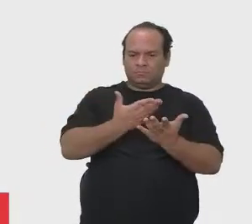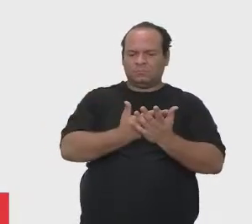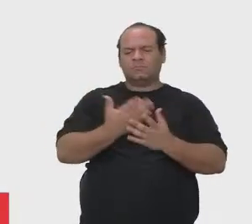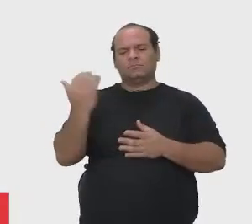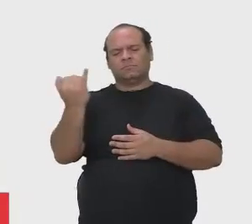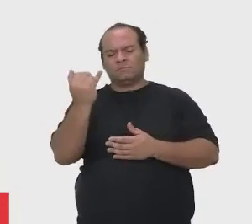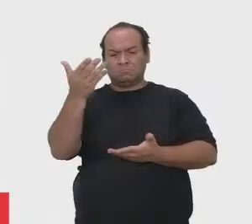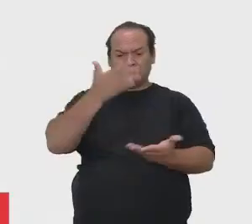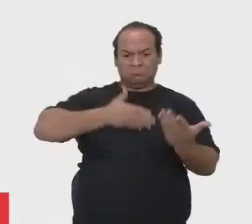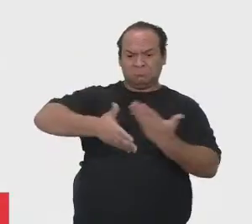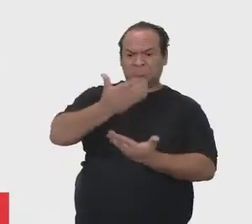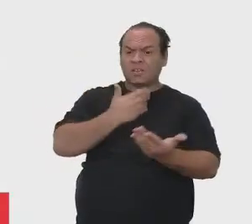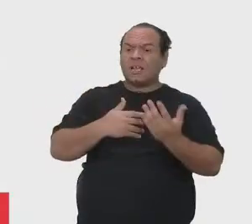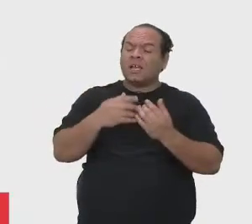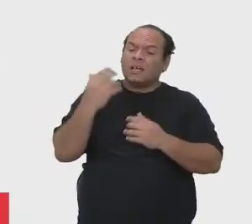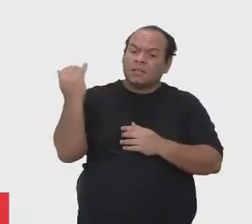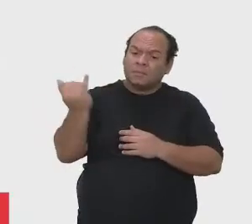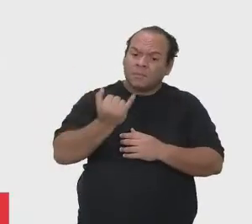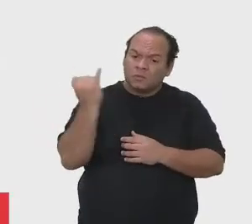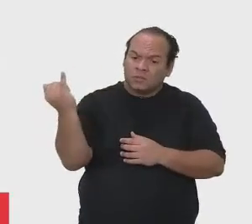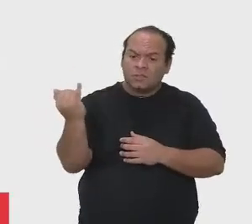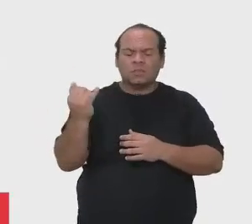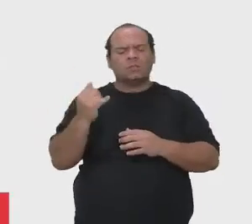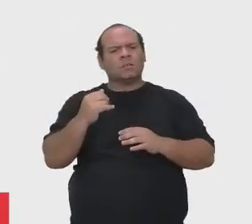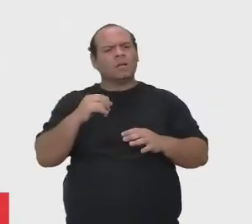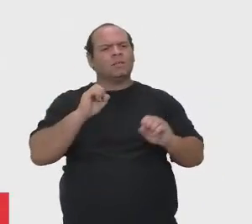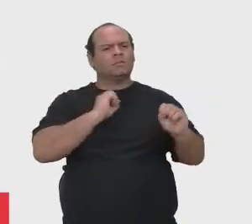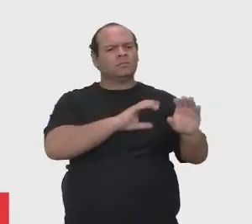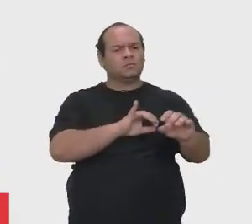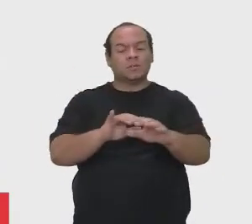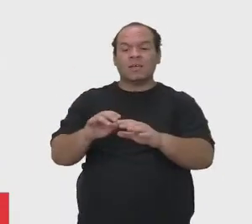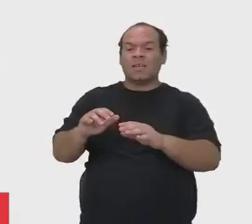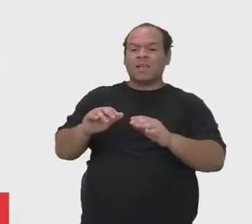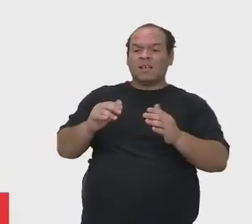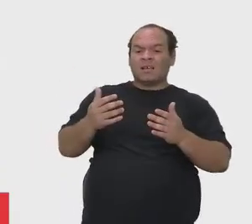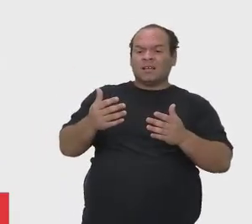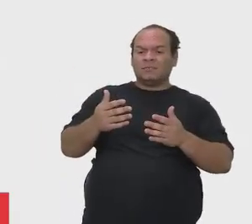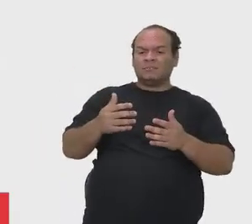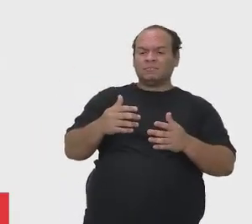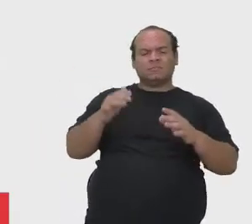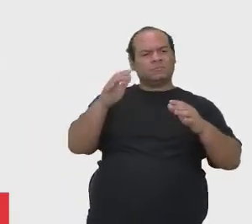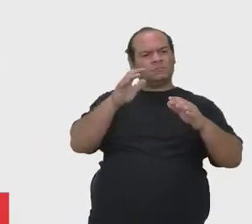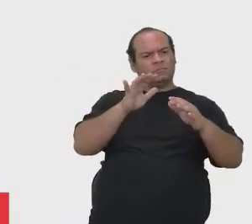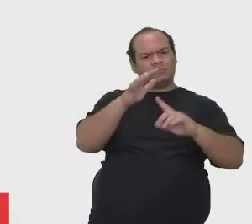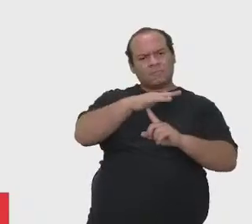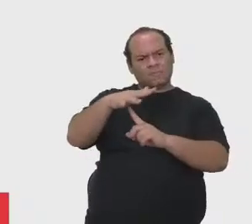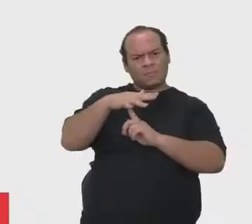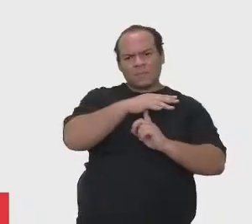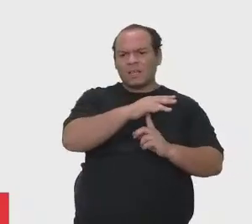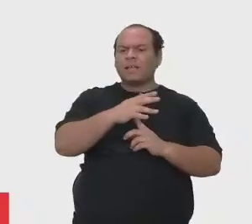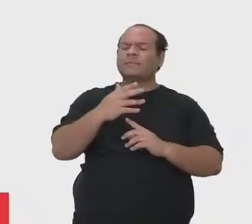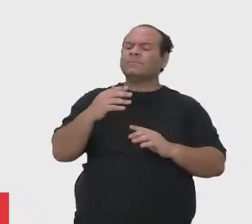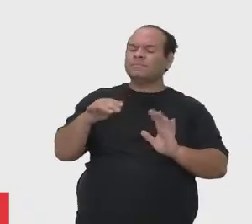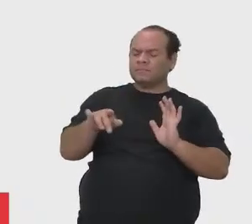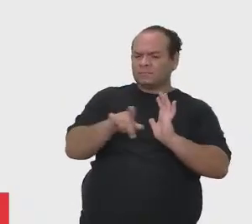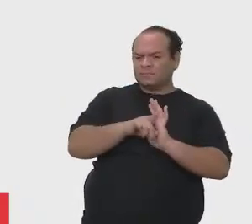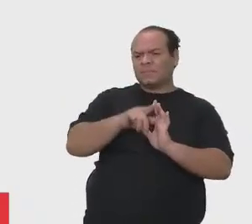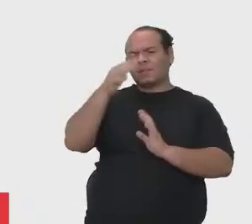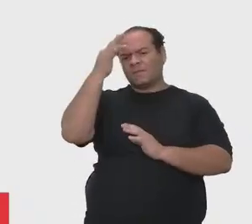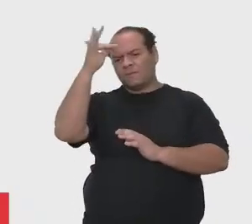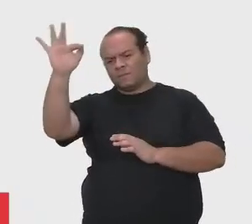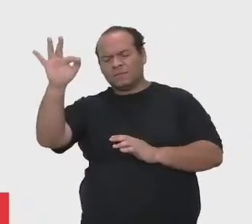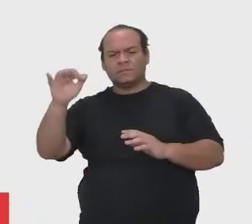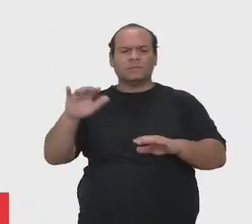ela mostra, né, o quanto a educação ambiental ela permeia, ela é transversal, ela está ali dentro da física, da